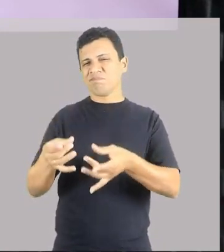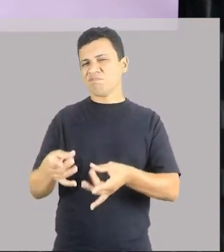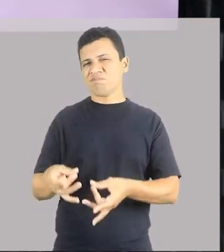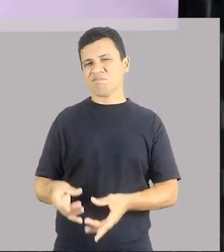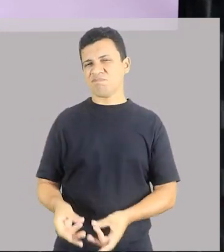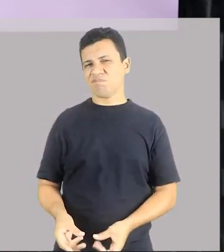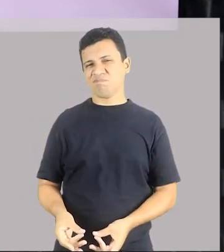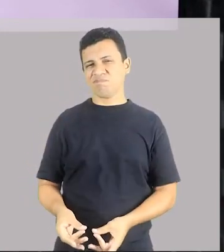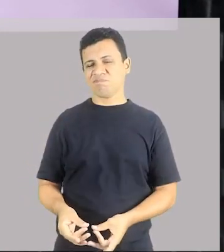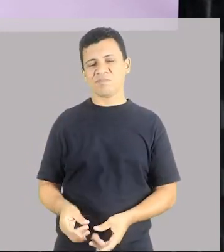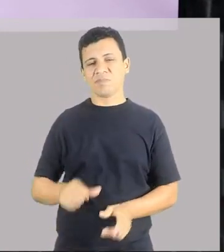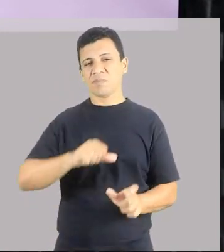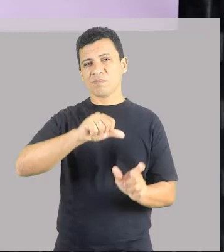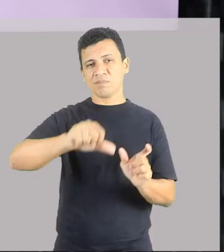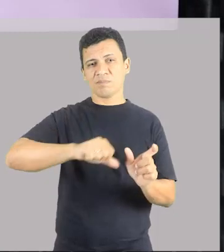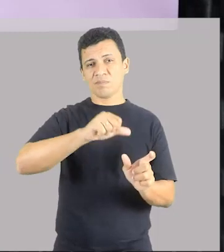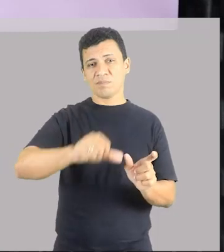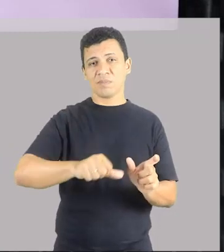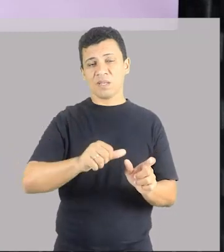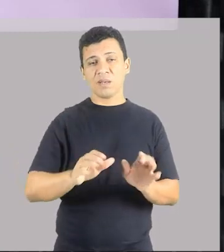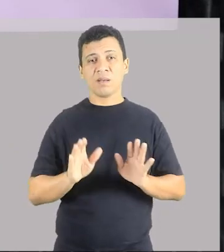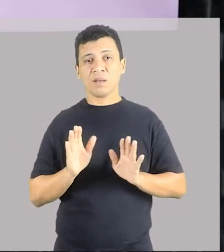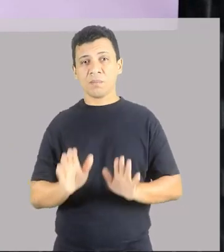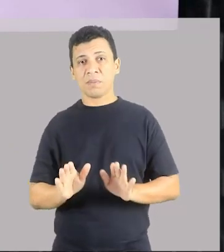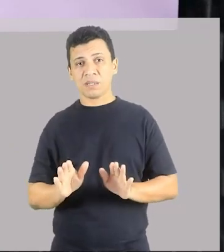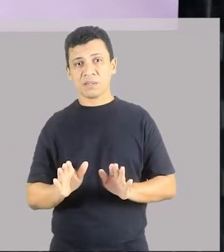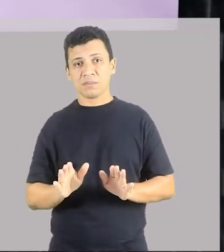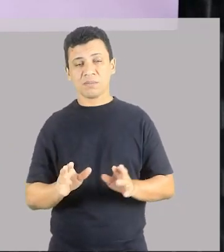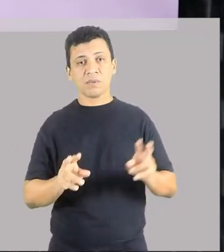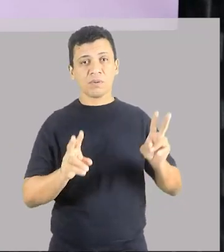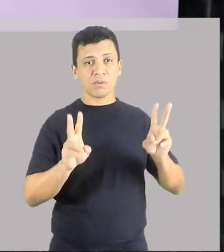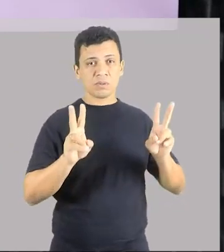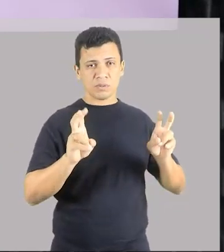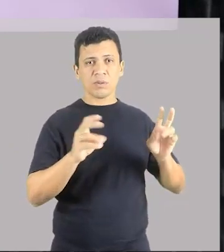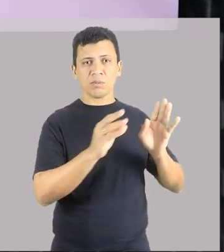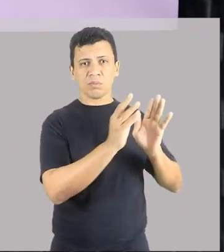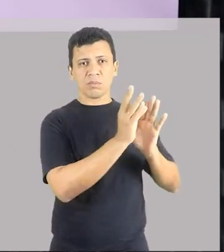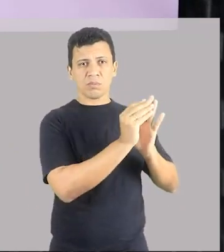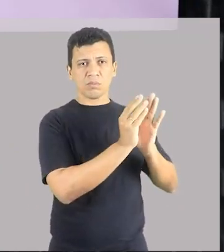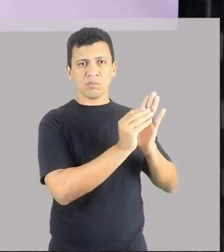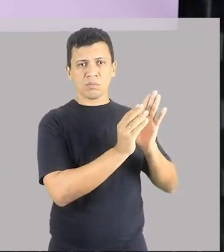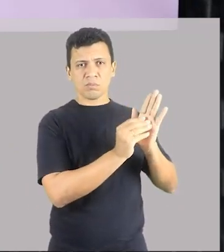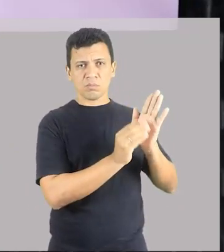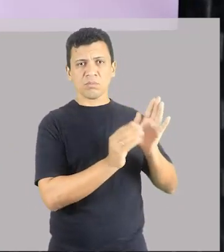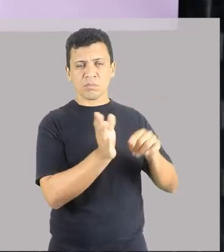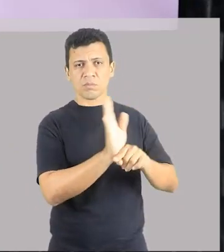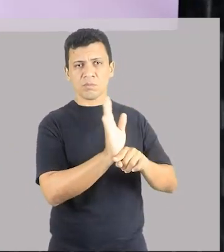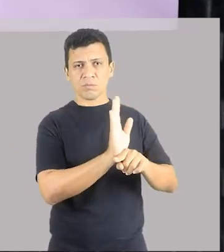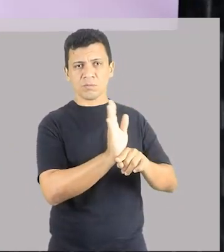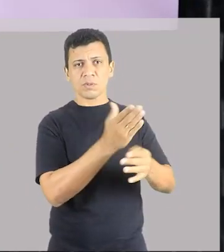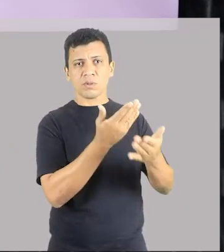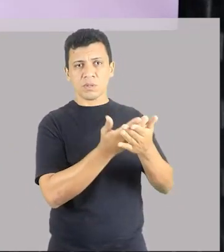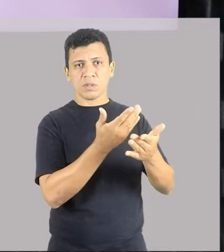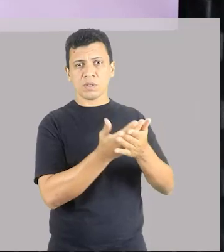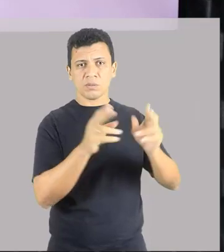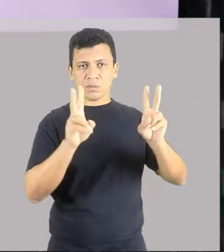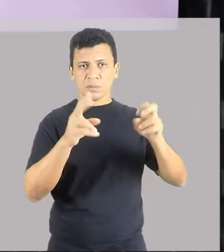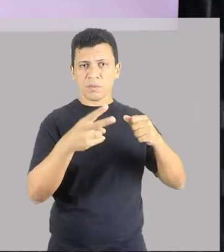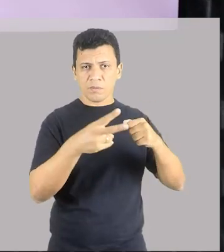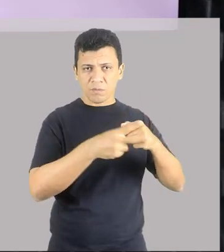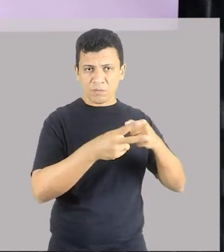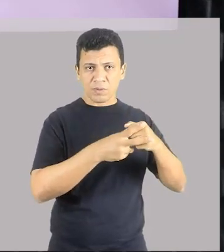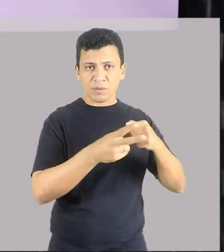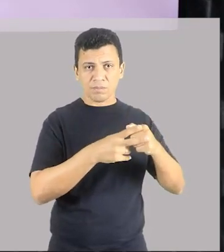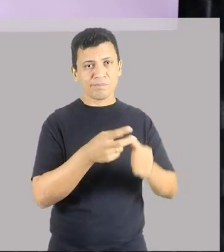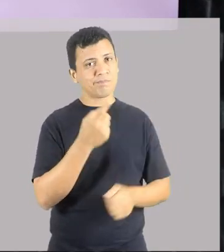essa essas desinências mas quando nós entrarmos no no no no vídeo na nossa aula sobre verbos nós